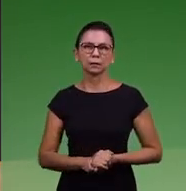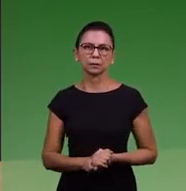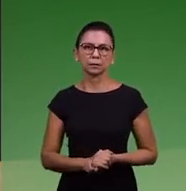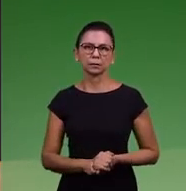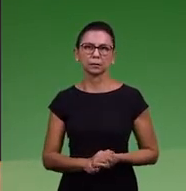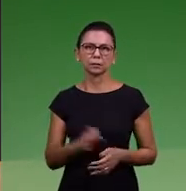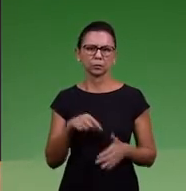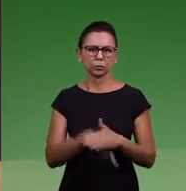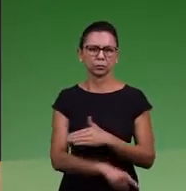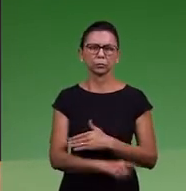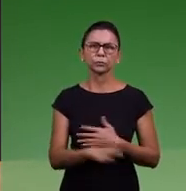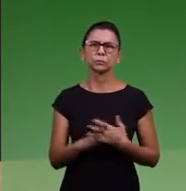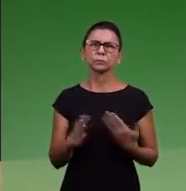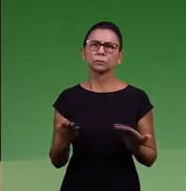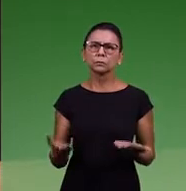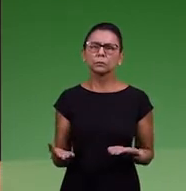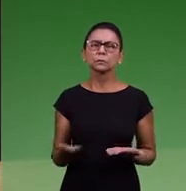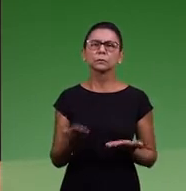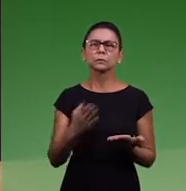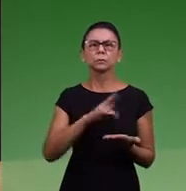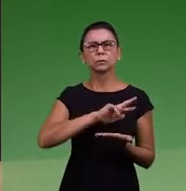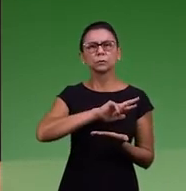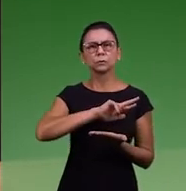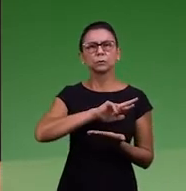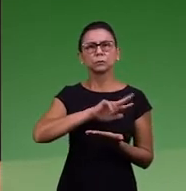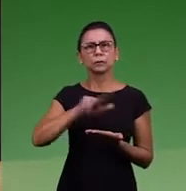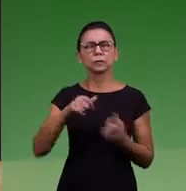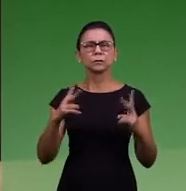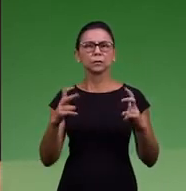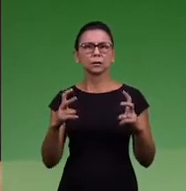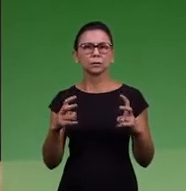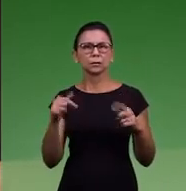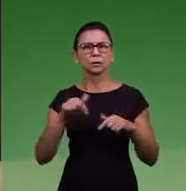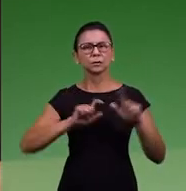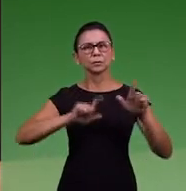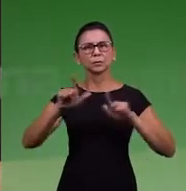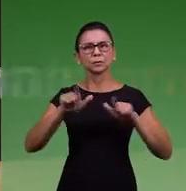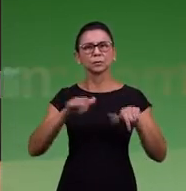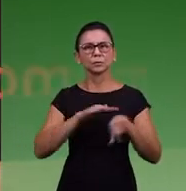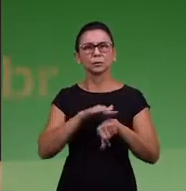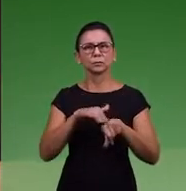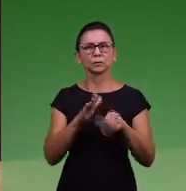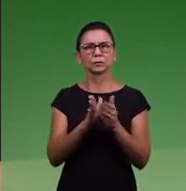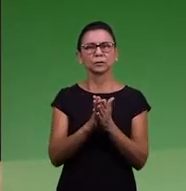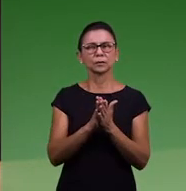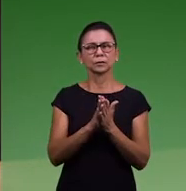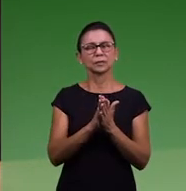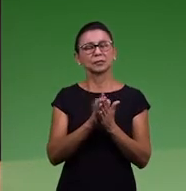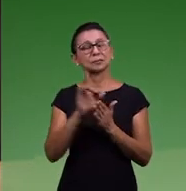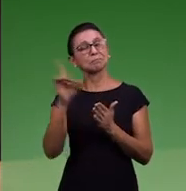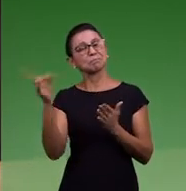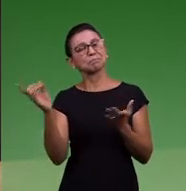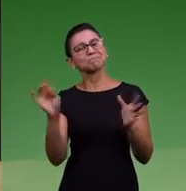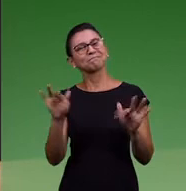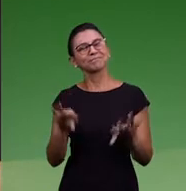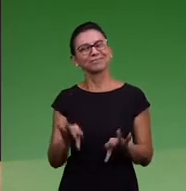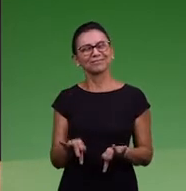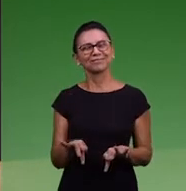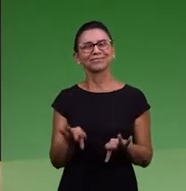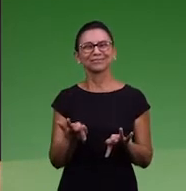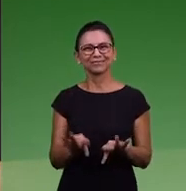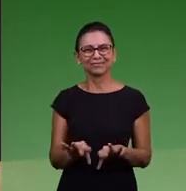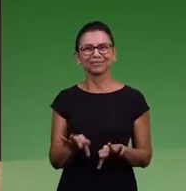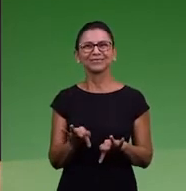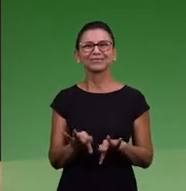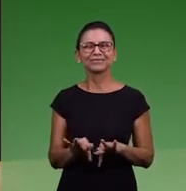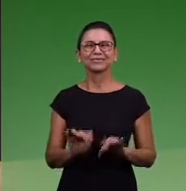o entendimento daquilo que nós temos visto aqui no programa Conversas Bíblicas. Nós estamos chegando assim ao final